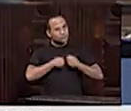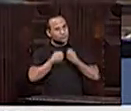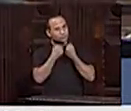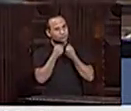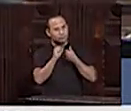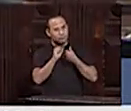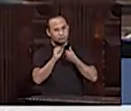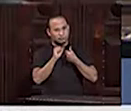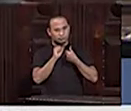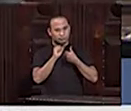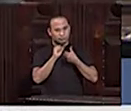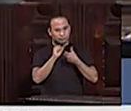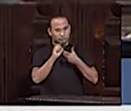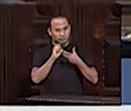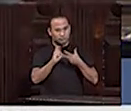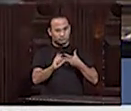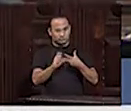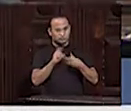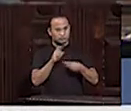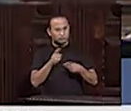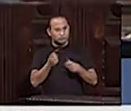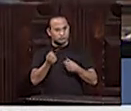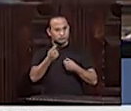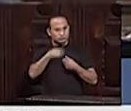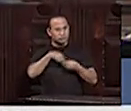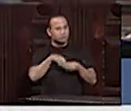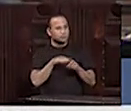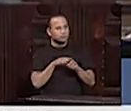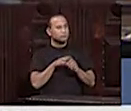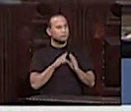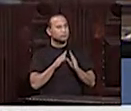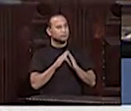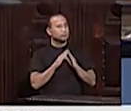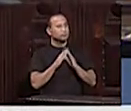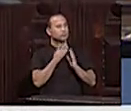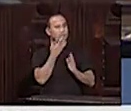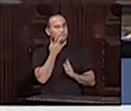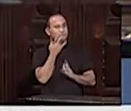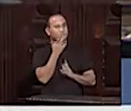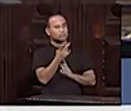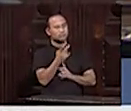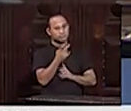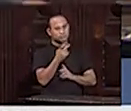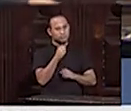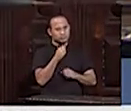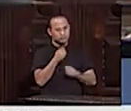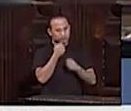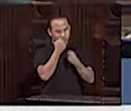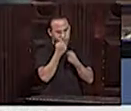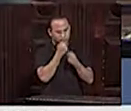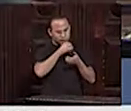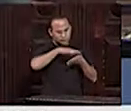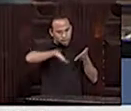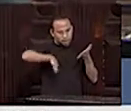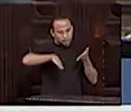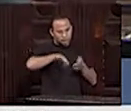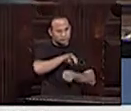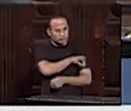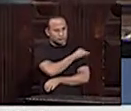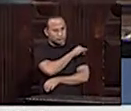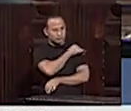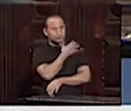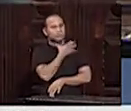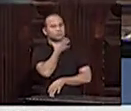casa. A oposição está somada a todos os esforços para tirar o Rio de Janeiro da grave